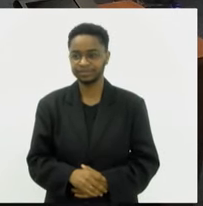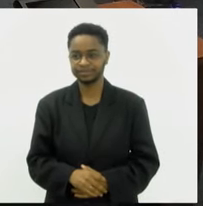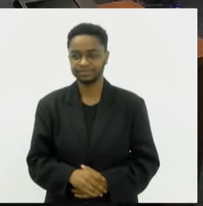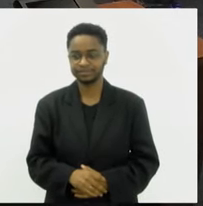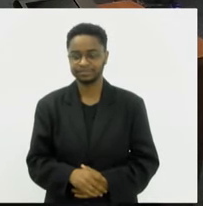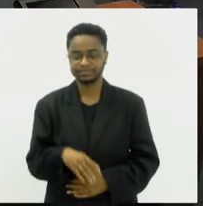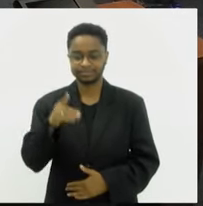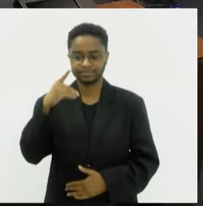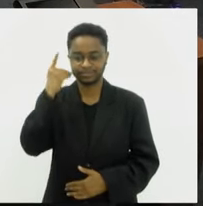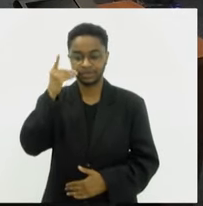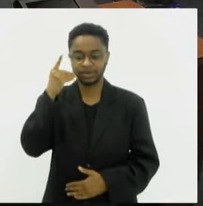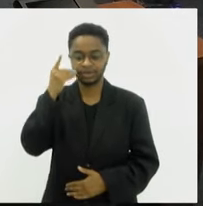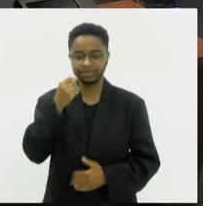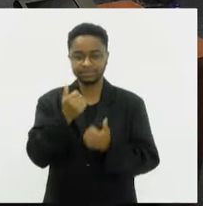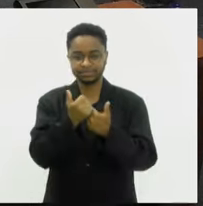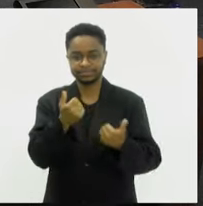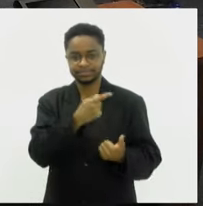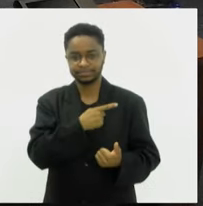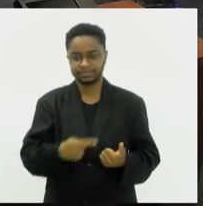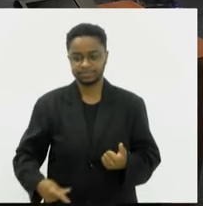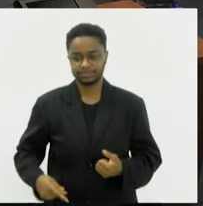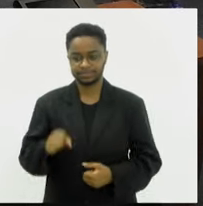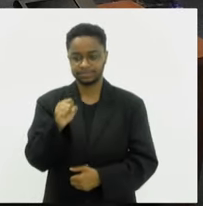Deputado vice-presidente doutor Serginho.